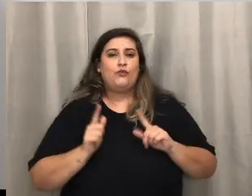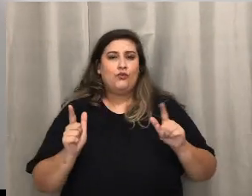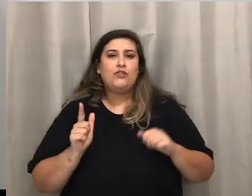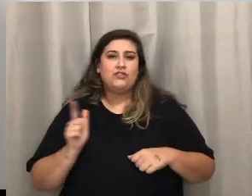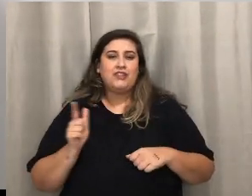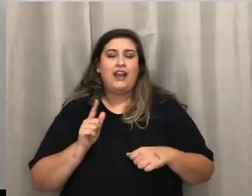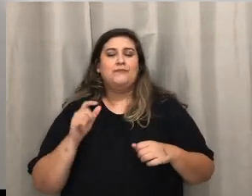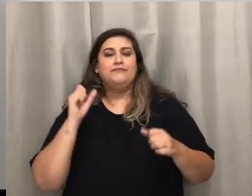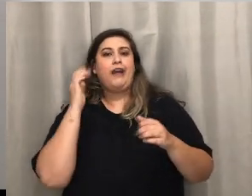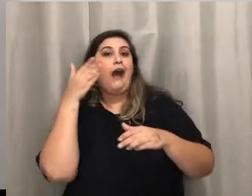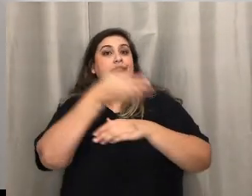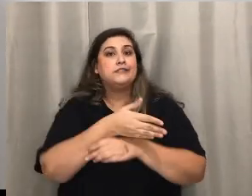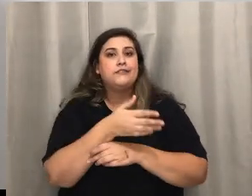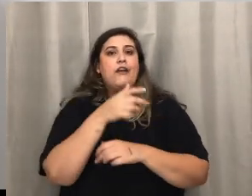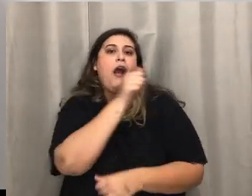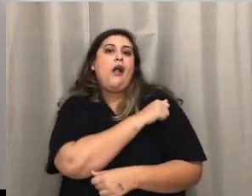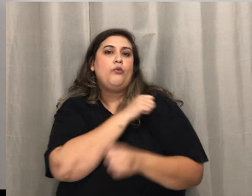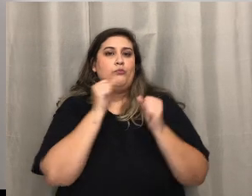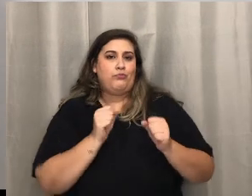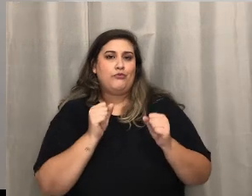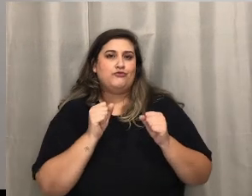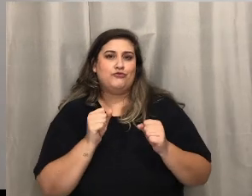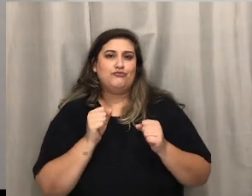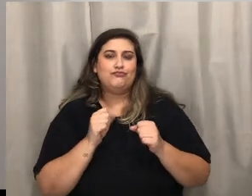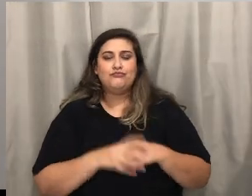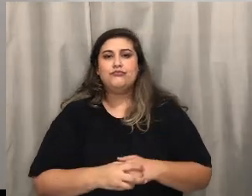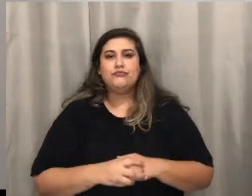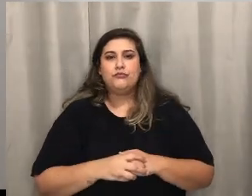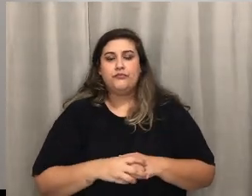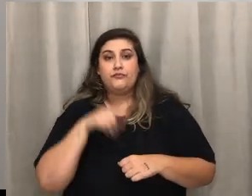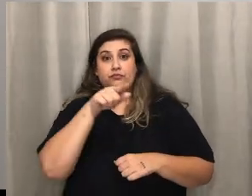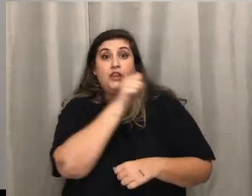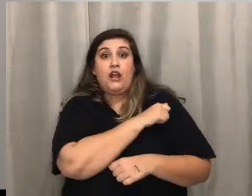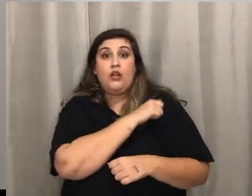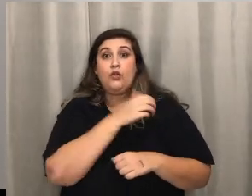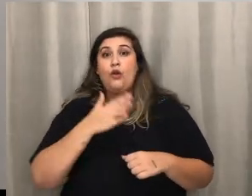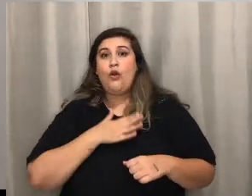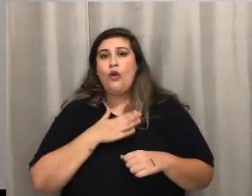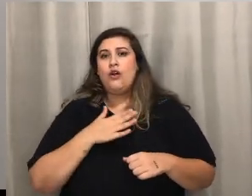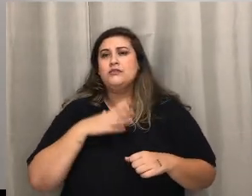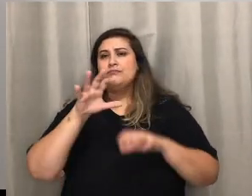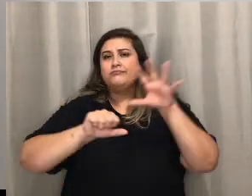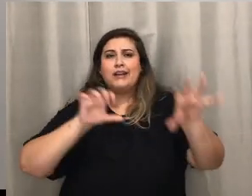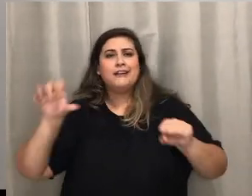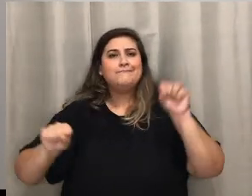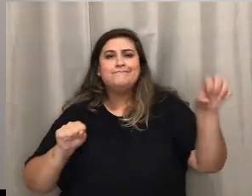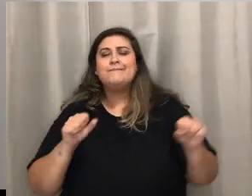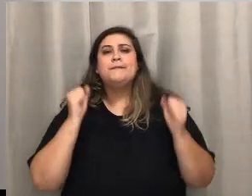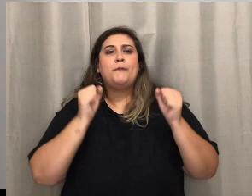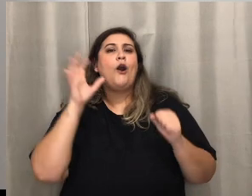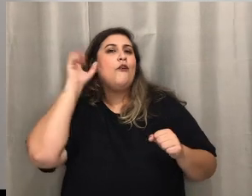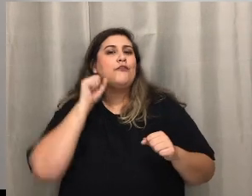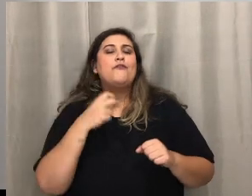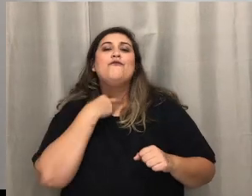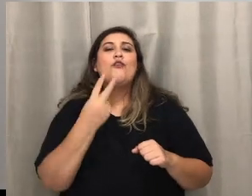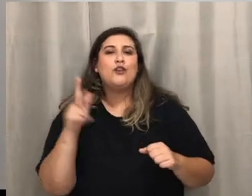que são acessíveis aos nossos alunos. Então, os alunos, eles gostam muito de ouvir a voz do professor,